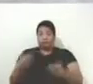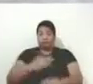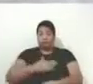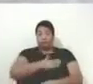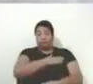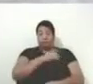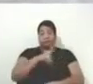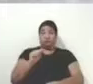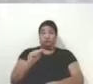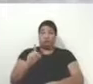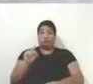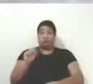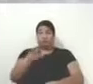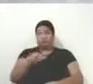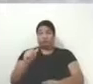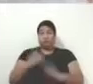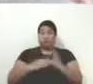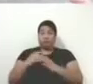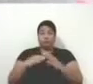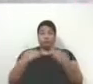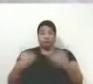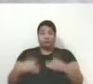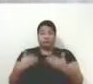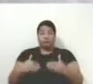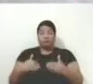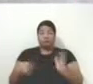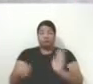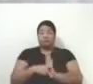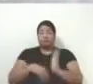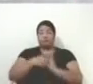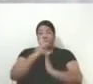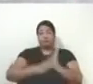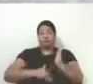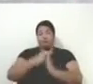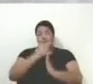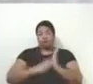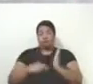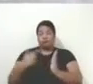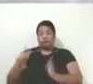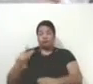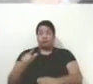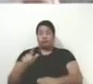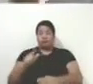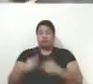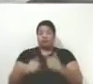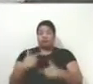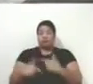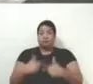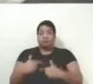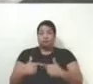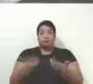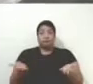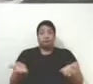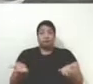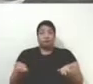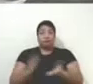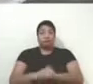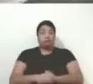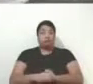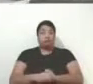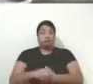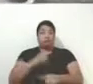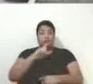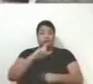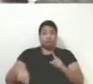chamar do concurso público pintor, outros cargos, e é proibido